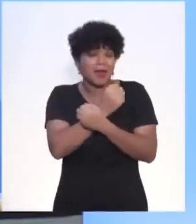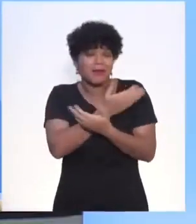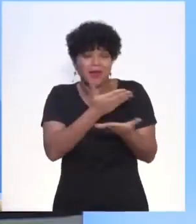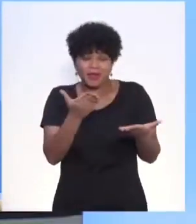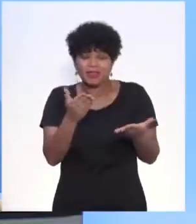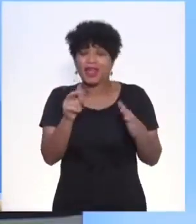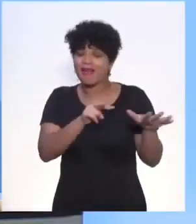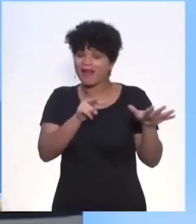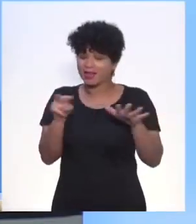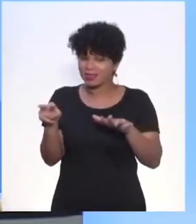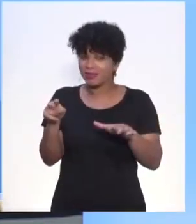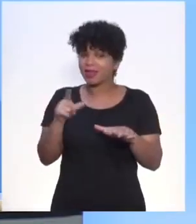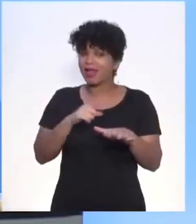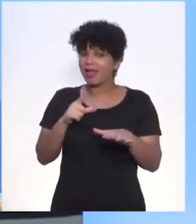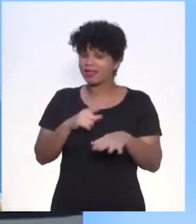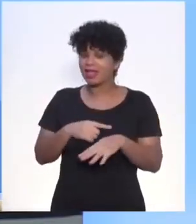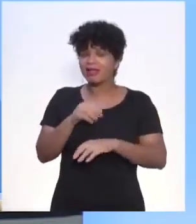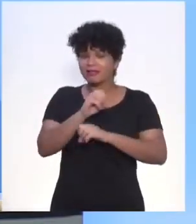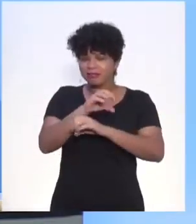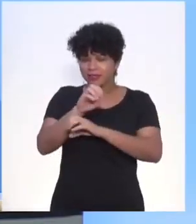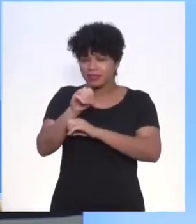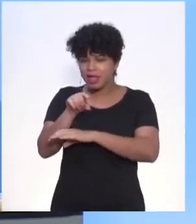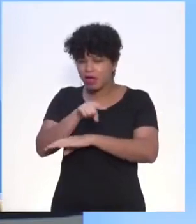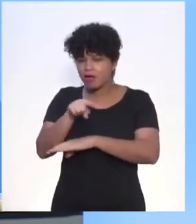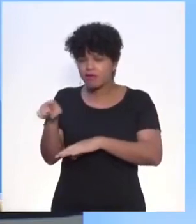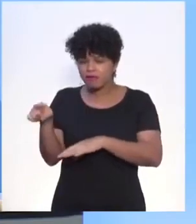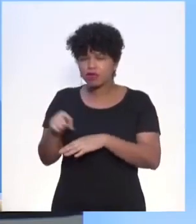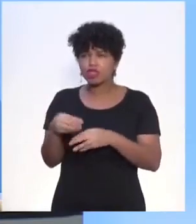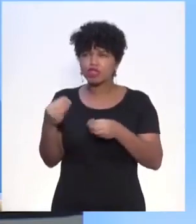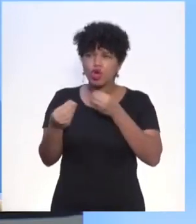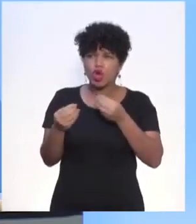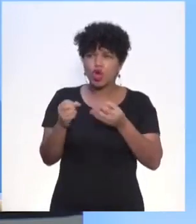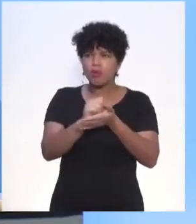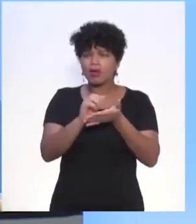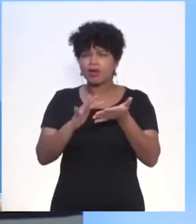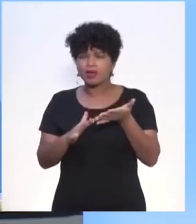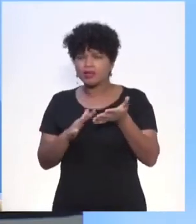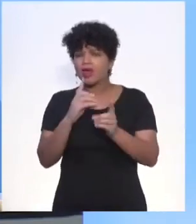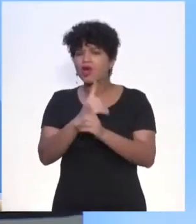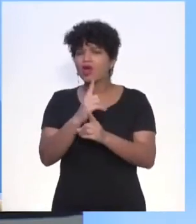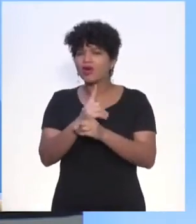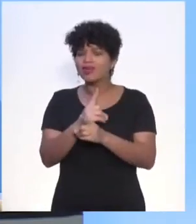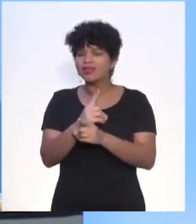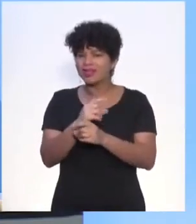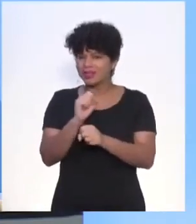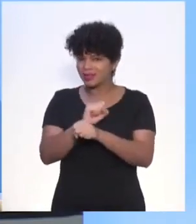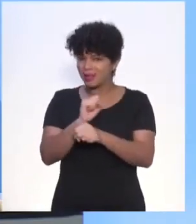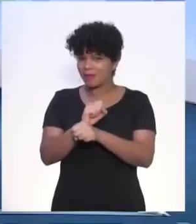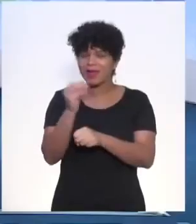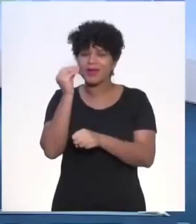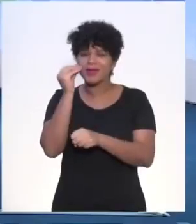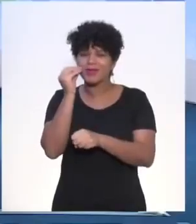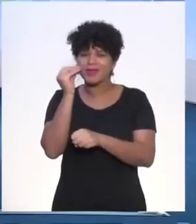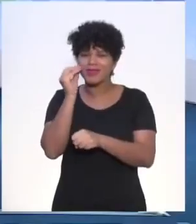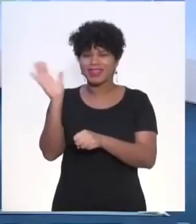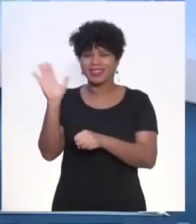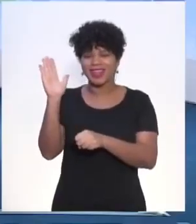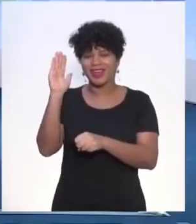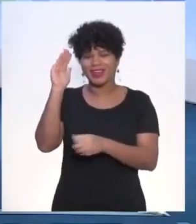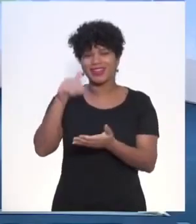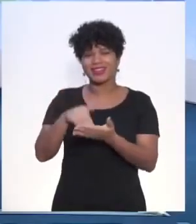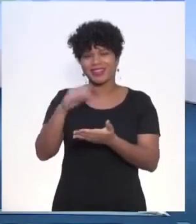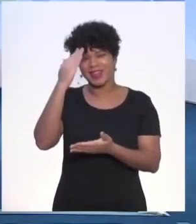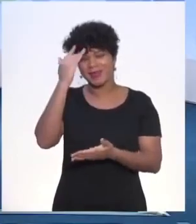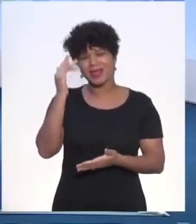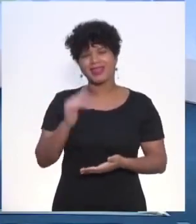semana a gente vai ter um pequeno tutorial também para localizar as tarefas. Aguardem aí. Beijo no coração e até amanhã. Obrigado. Até.